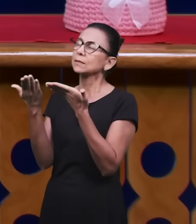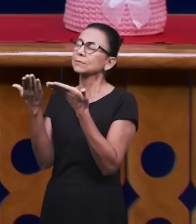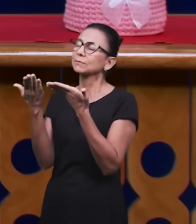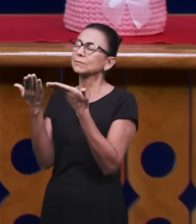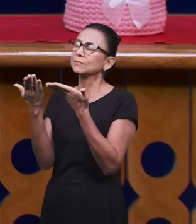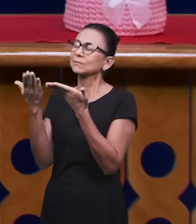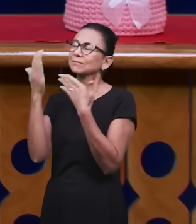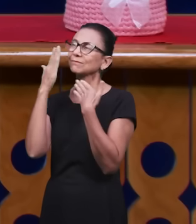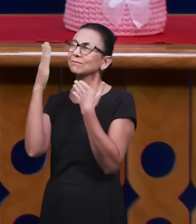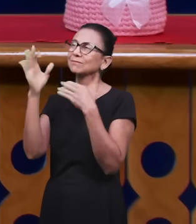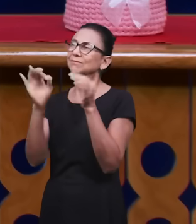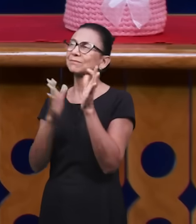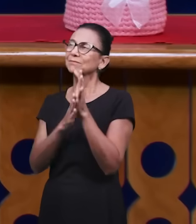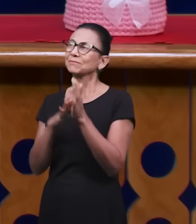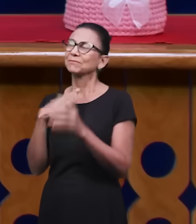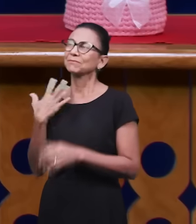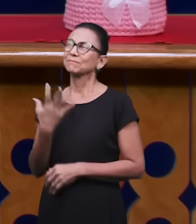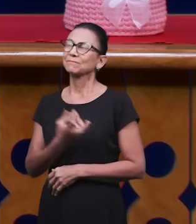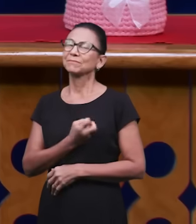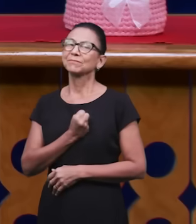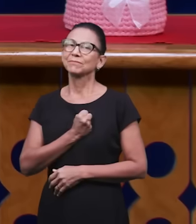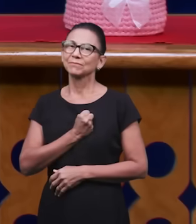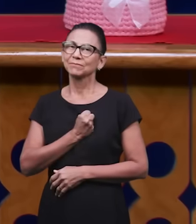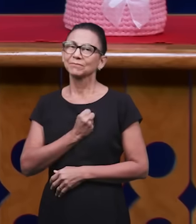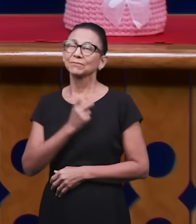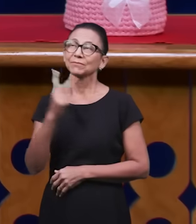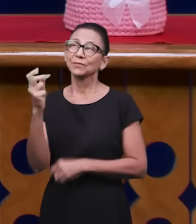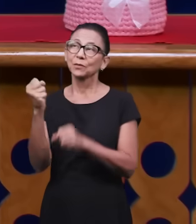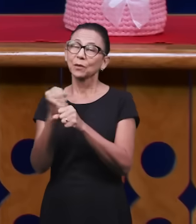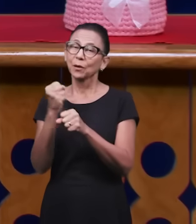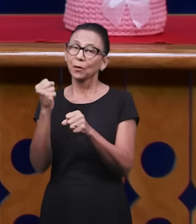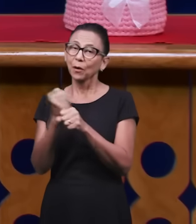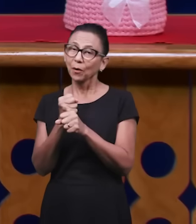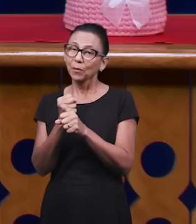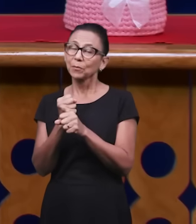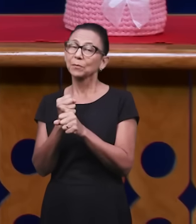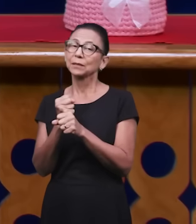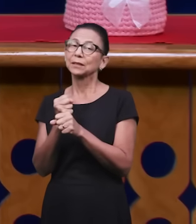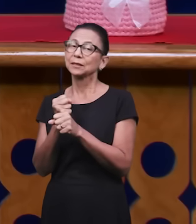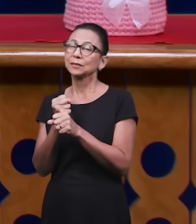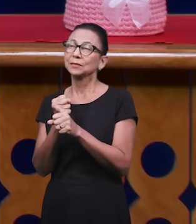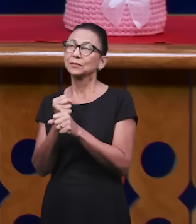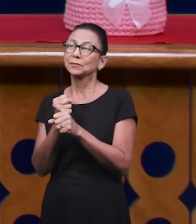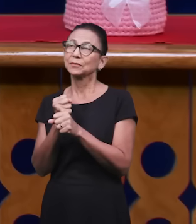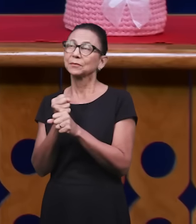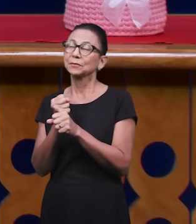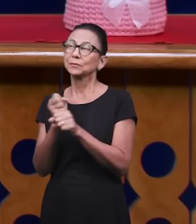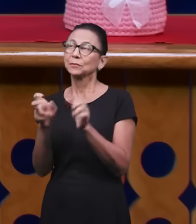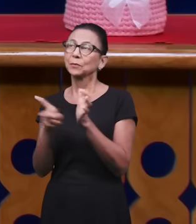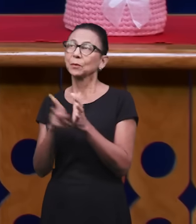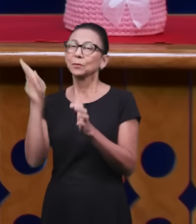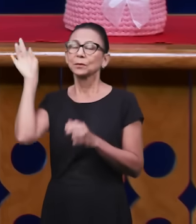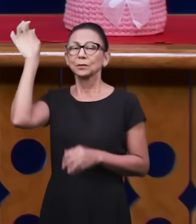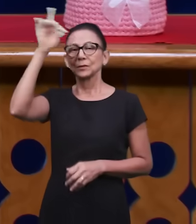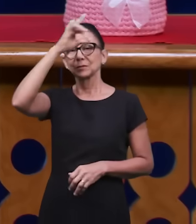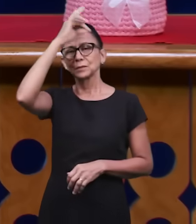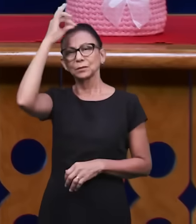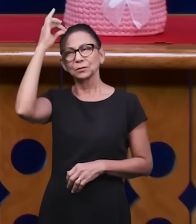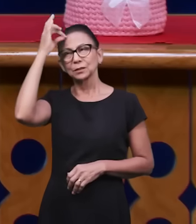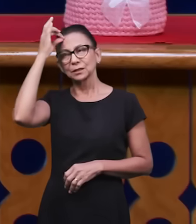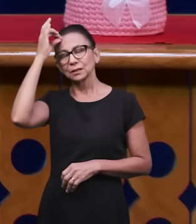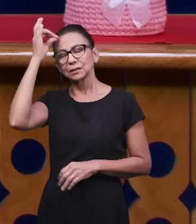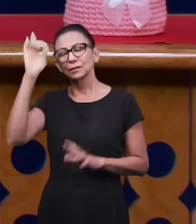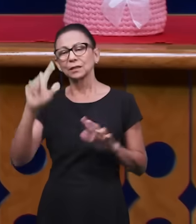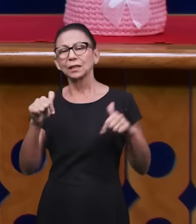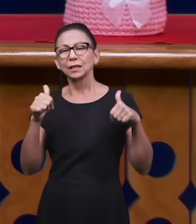por tão grande salvação, por tua obra, pela obra maravilhosa que teu Espírito tem